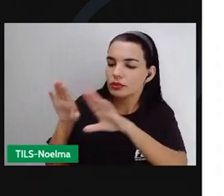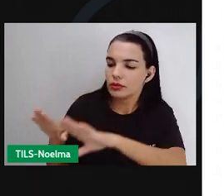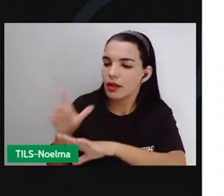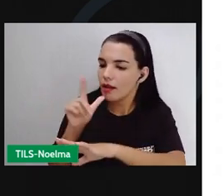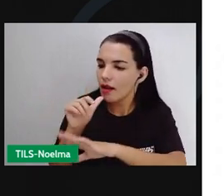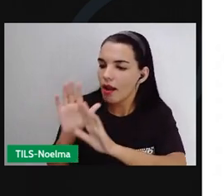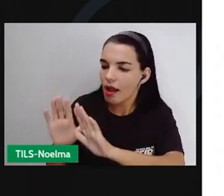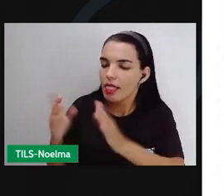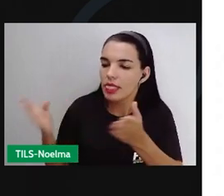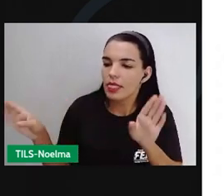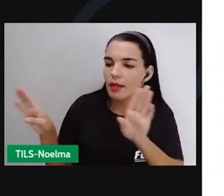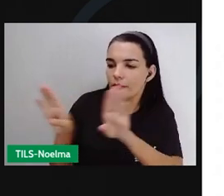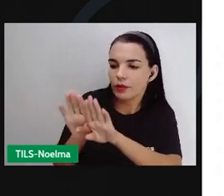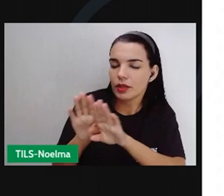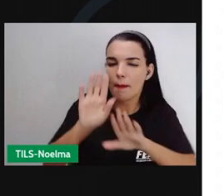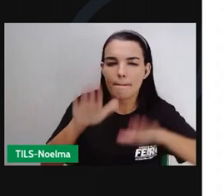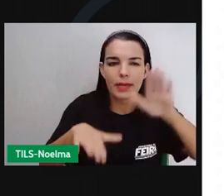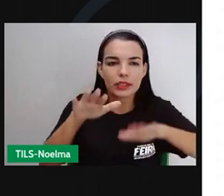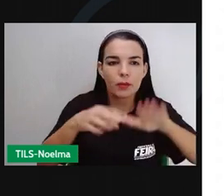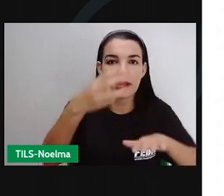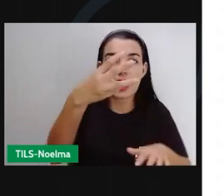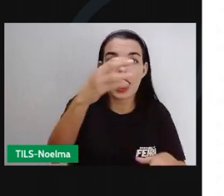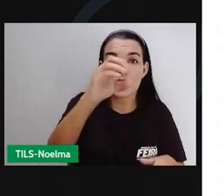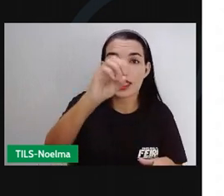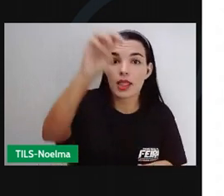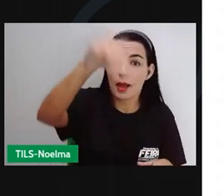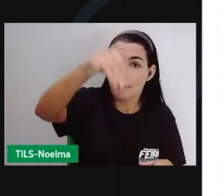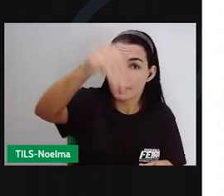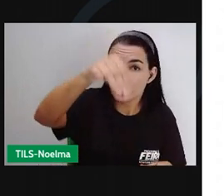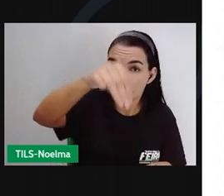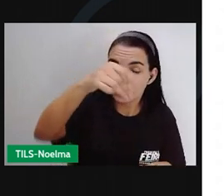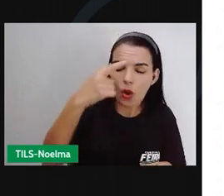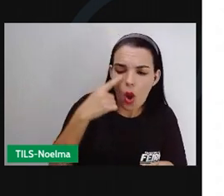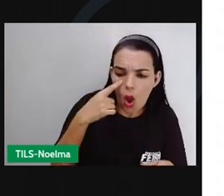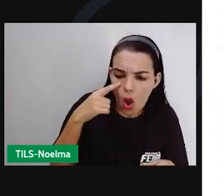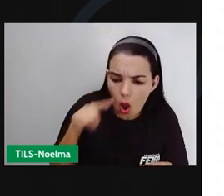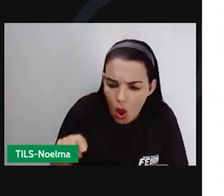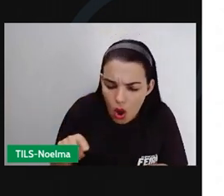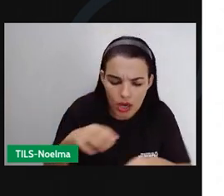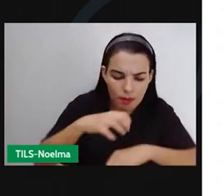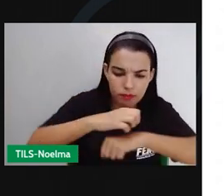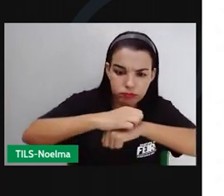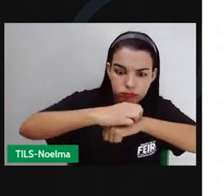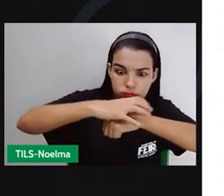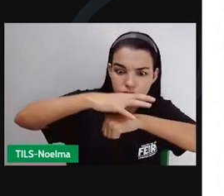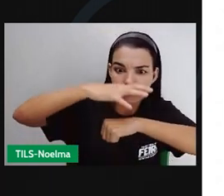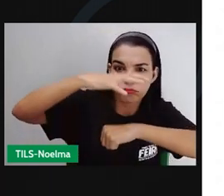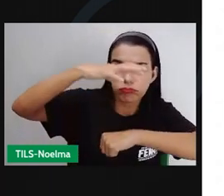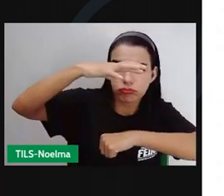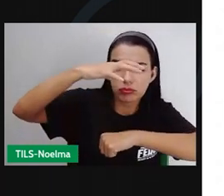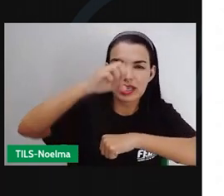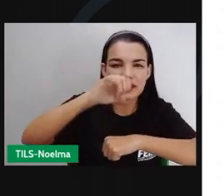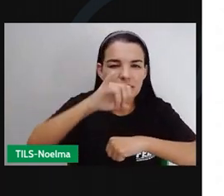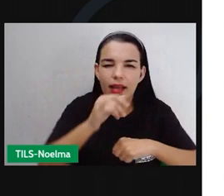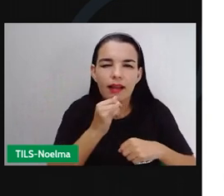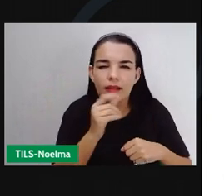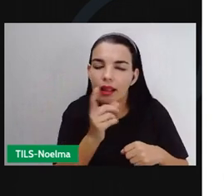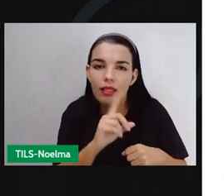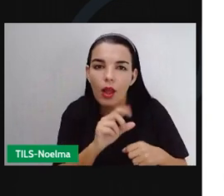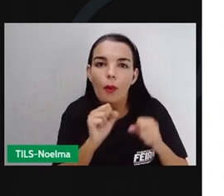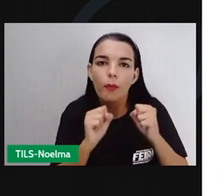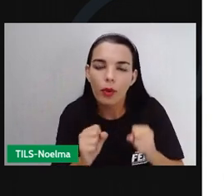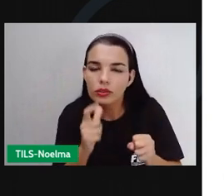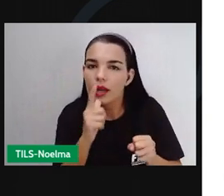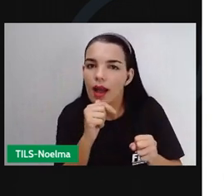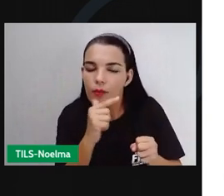lá. Depois de uma meia hora, essa água já vai estar fria. Aí você dá uma espiada, se a massa já cresceu bastante, ok. Se ainda não, você pode esquentar um pouco